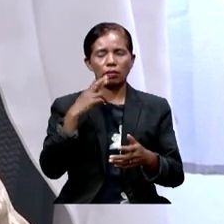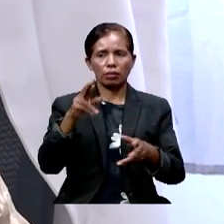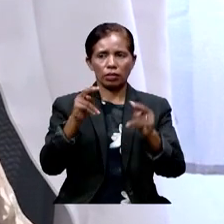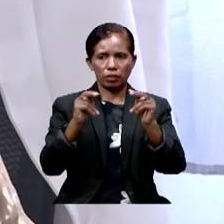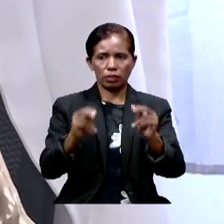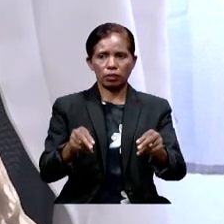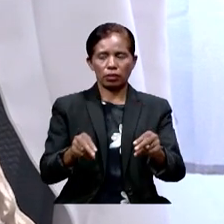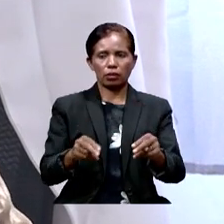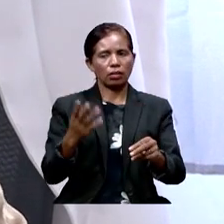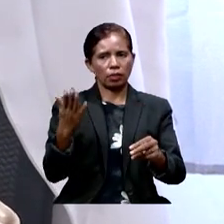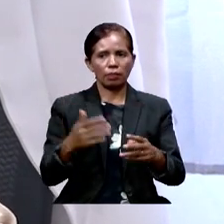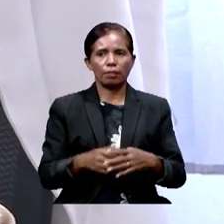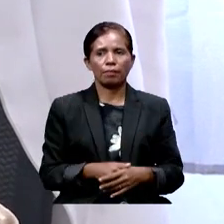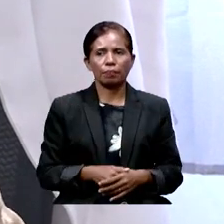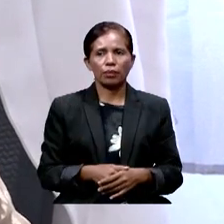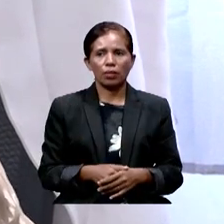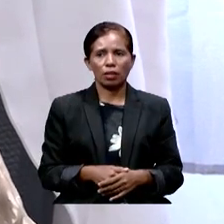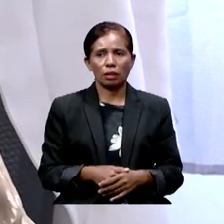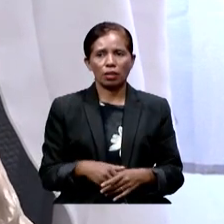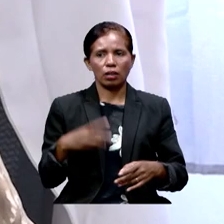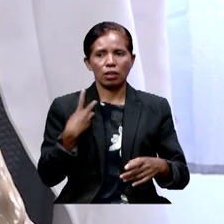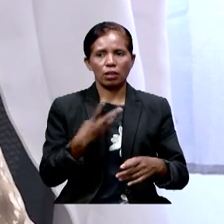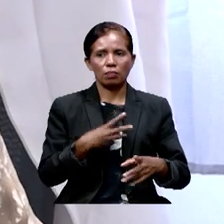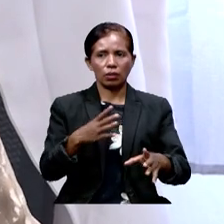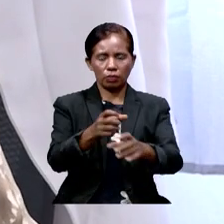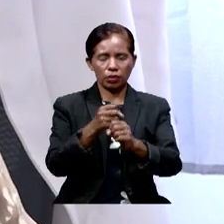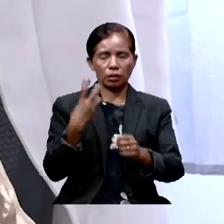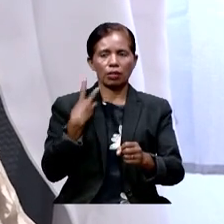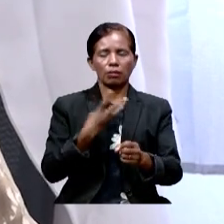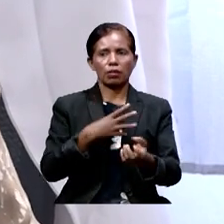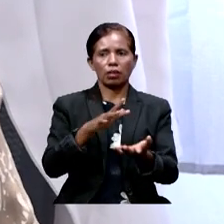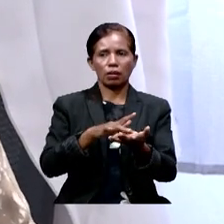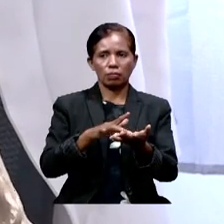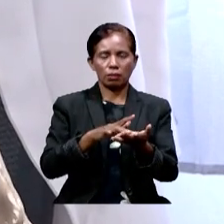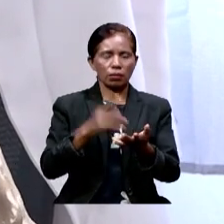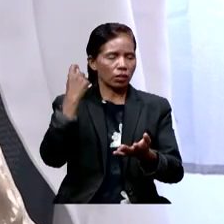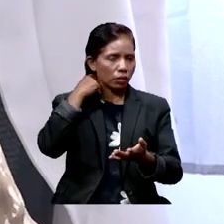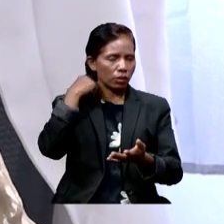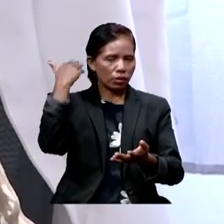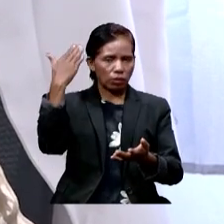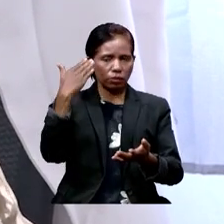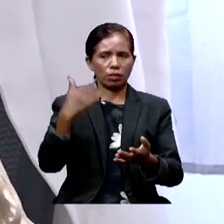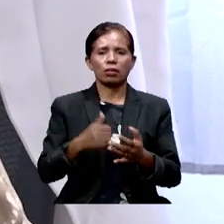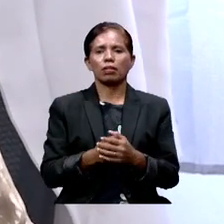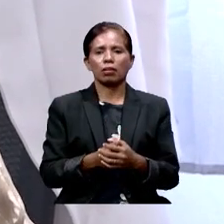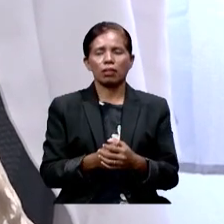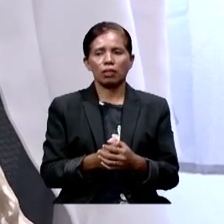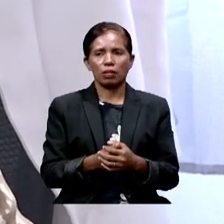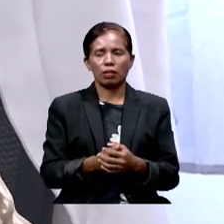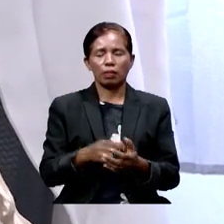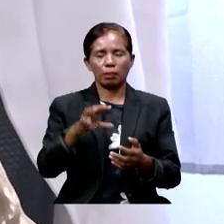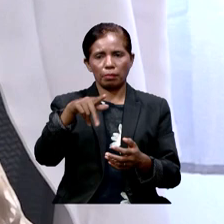de internamento. E fuinda rauk ne amba fote amne ai moruc tensang ne amlodipin,